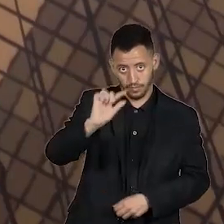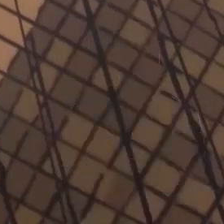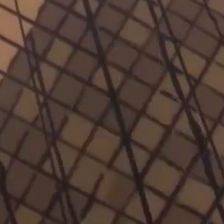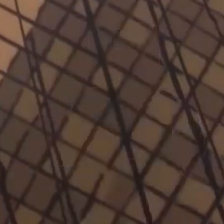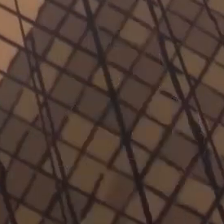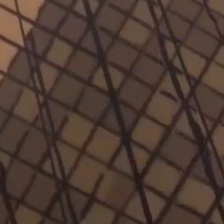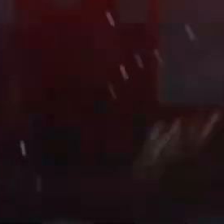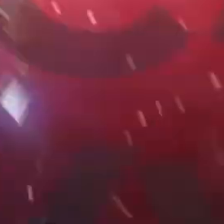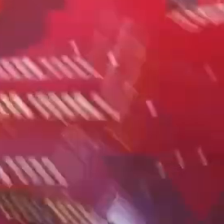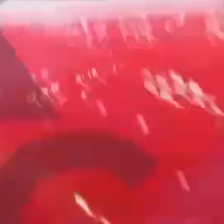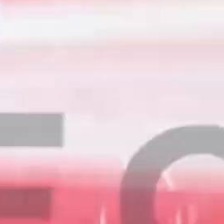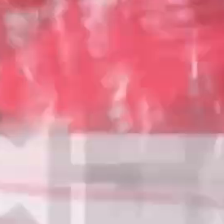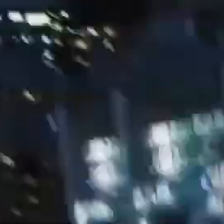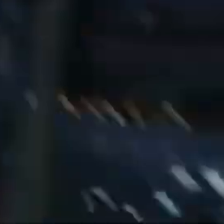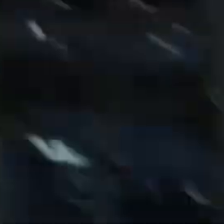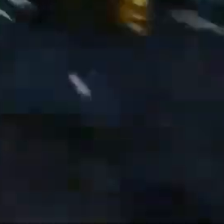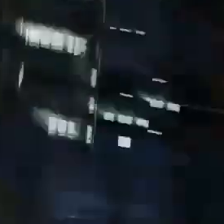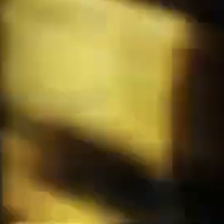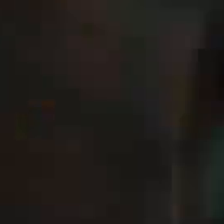volto já já.